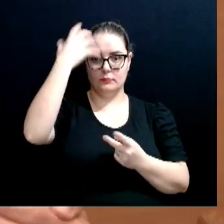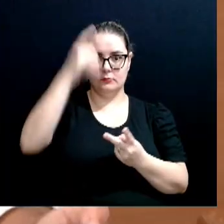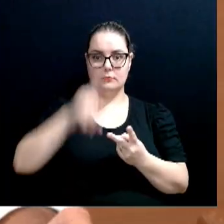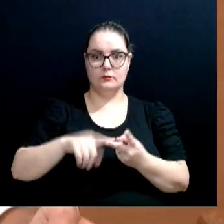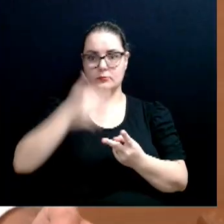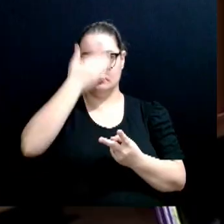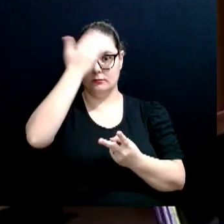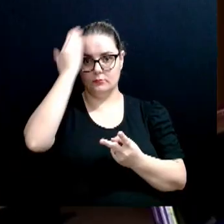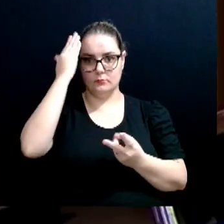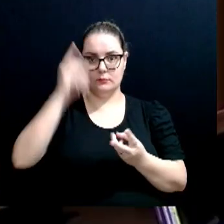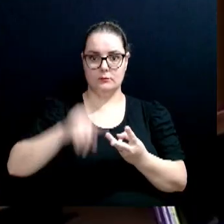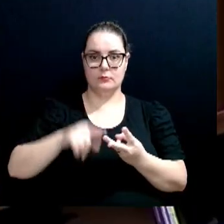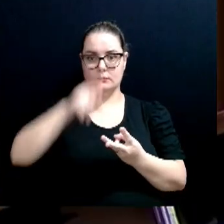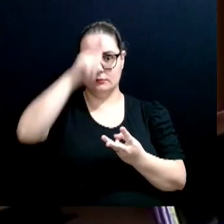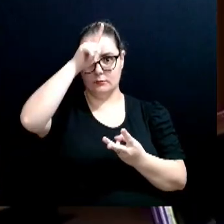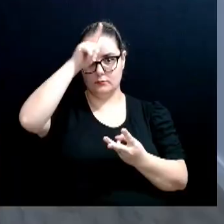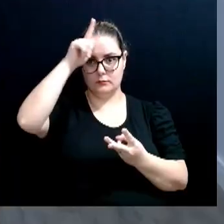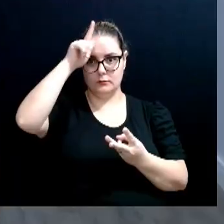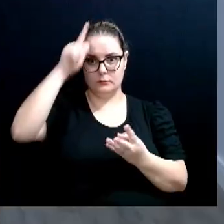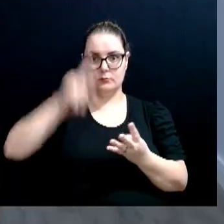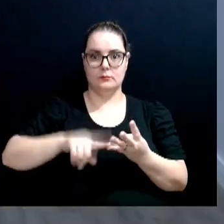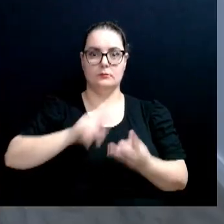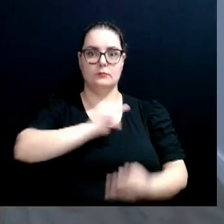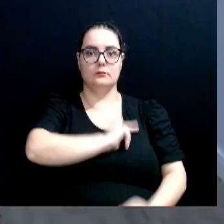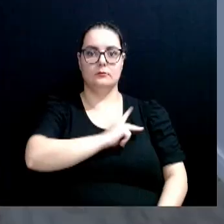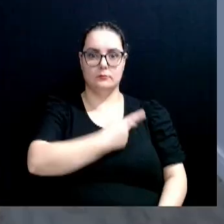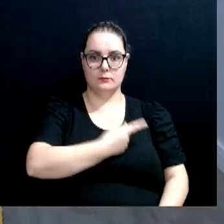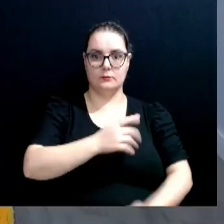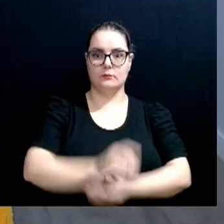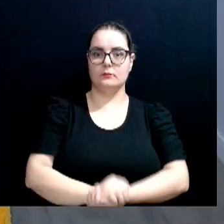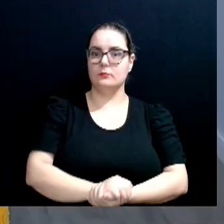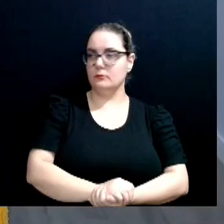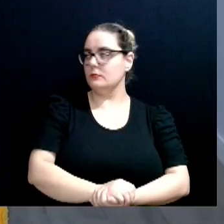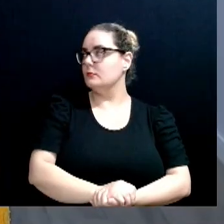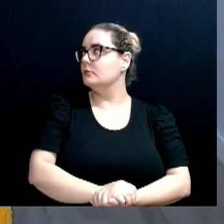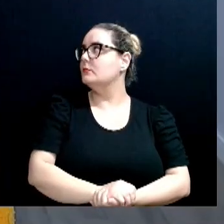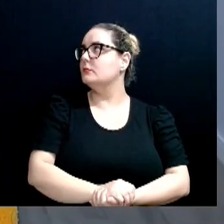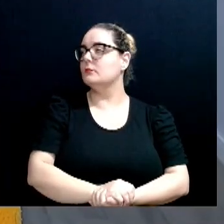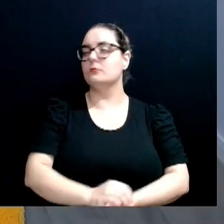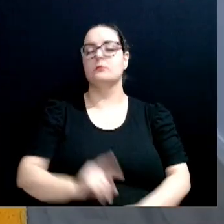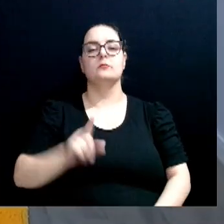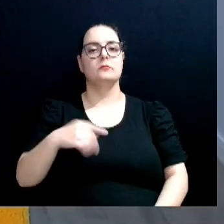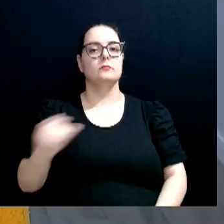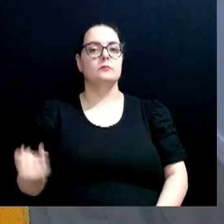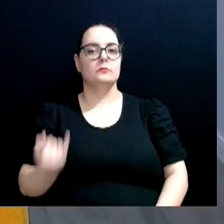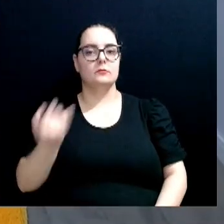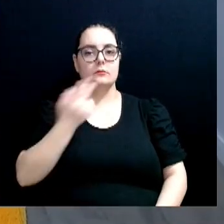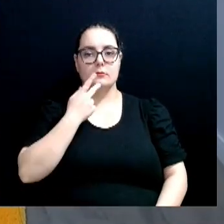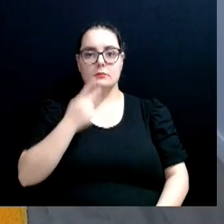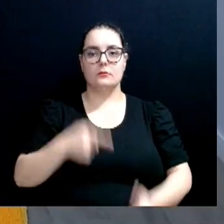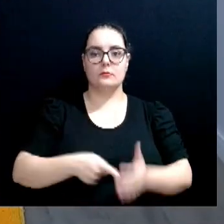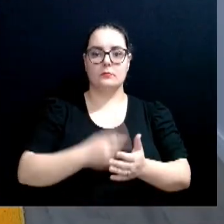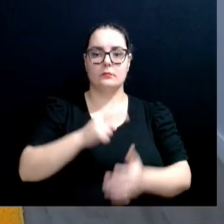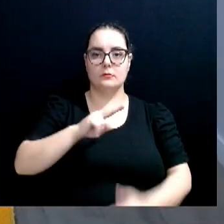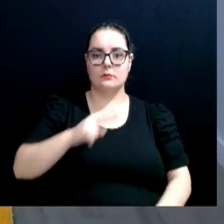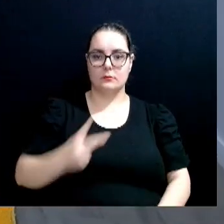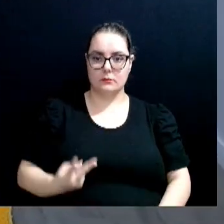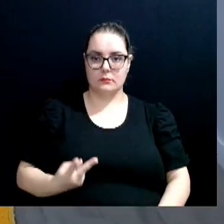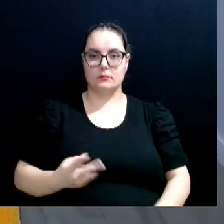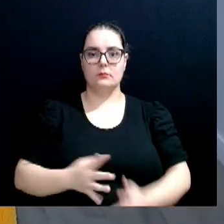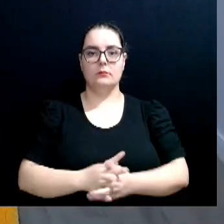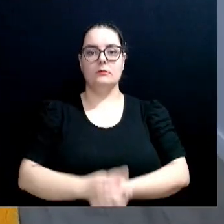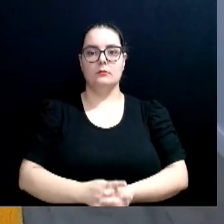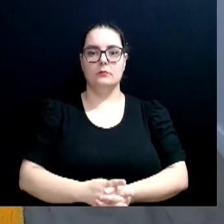Iabico, Gustavo Peta e Paulo Haddad. Acho que é importante ressaltar, né, que é a primeira vez que a gente está pelo